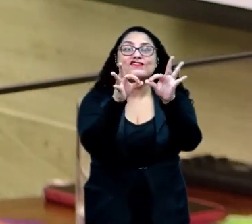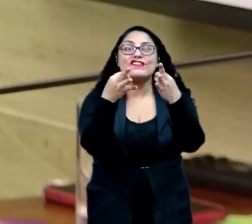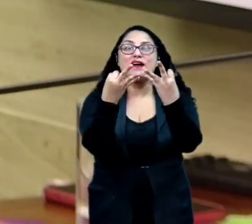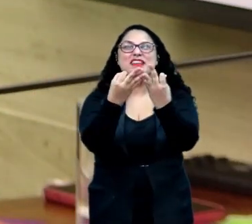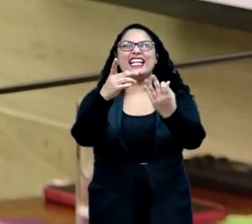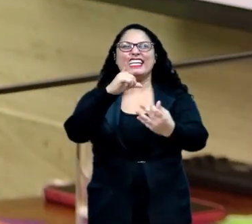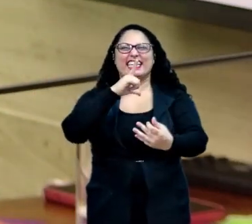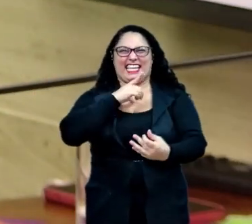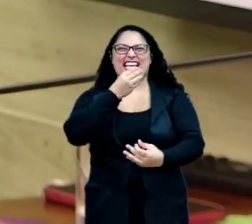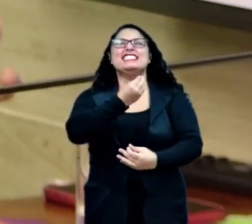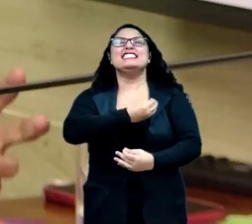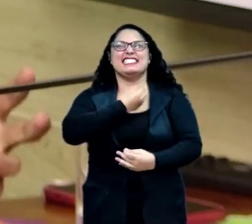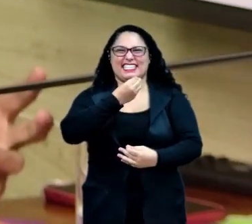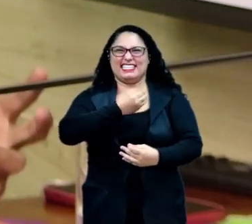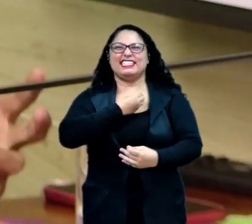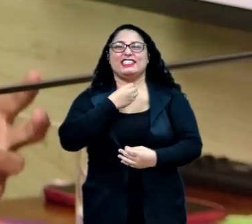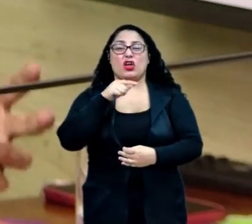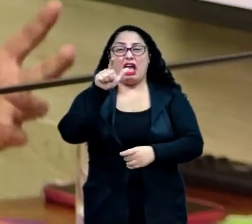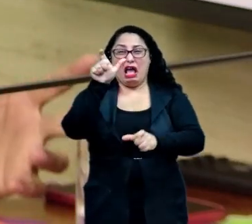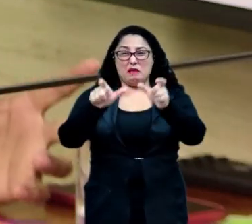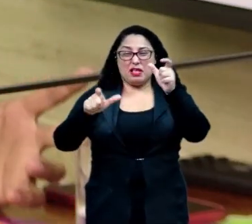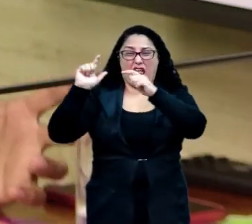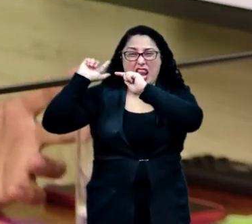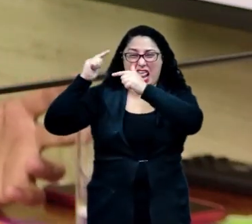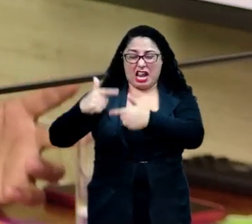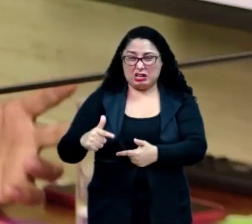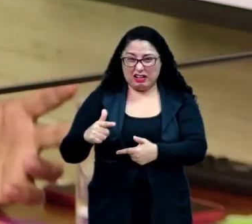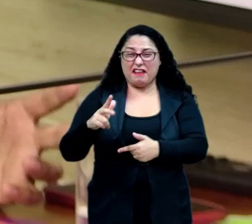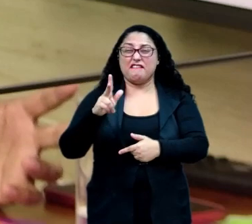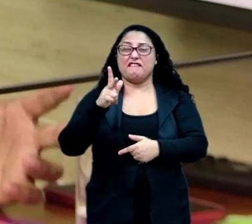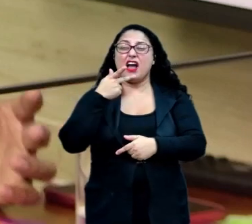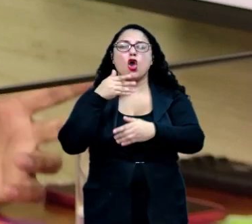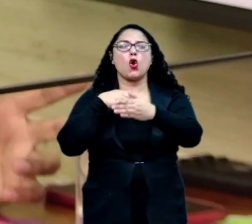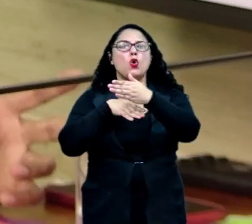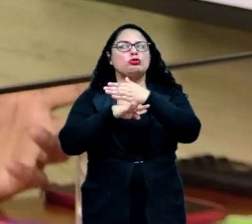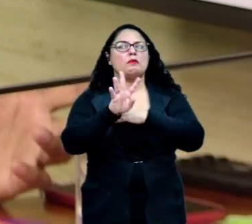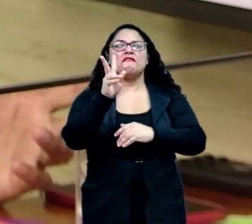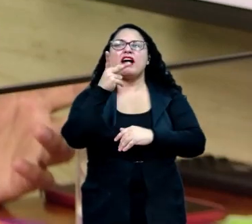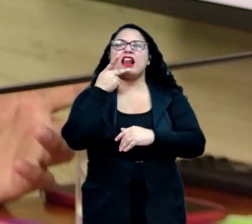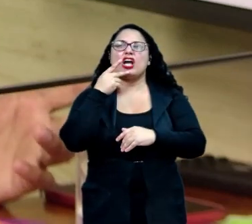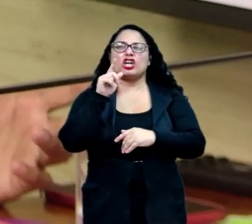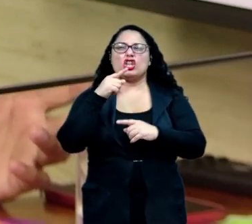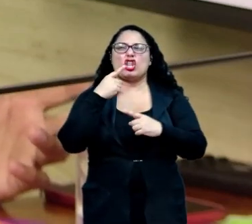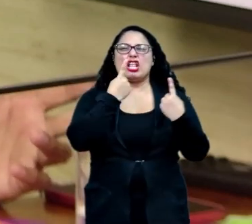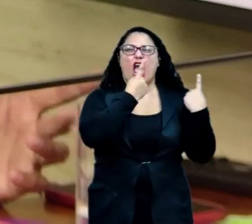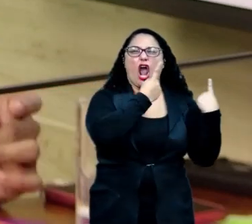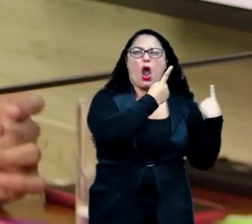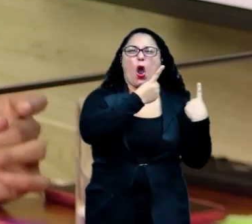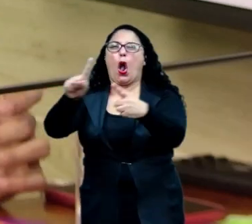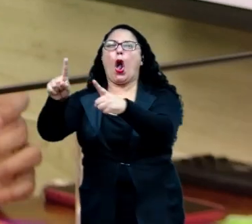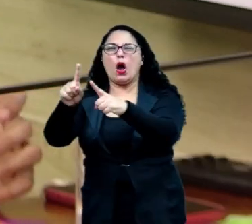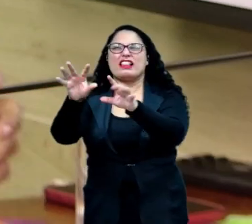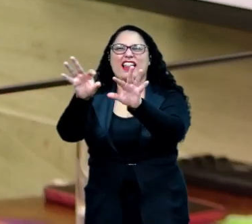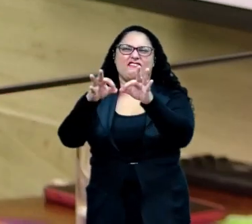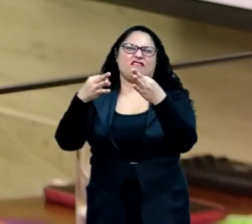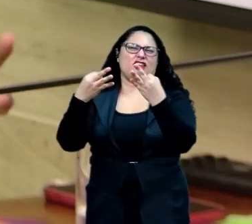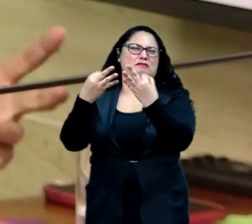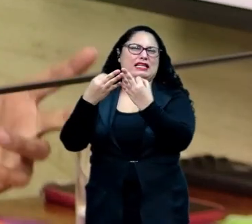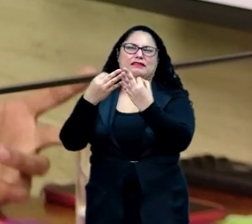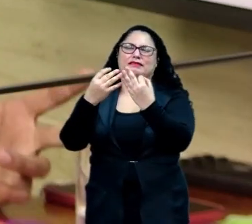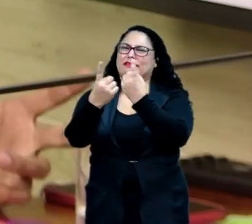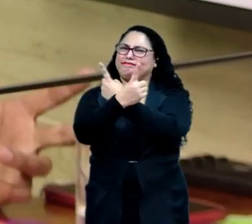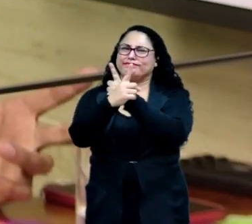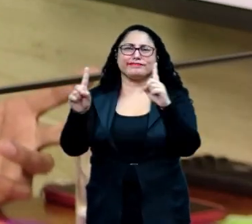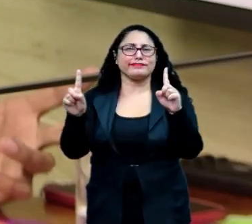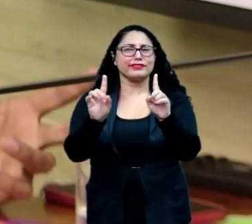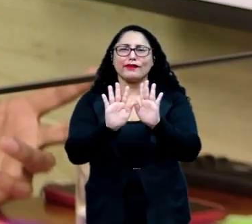tem. Os fundamentalistas, eles costumam muito dizer que a gente quer subverter a família. Mas o que nós